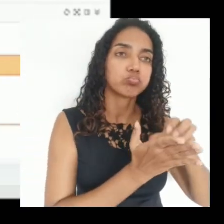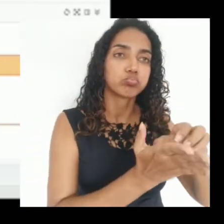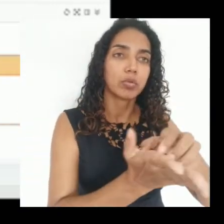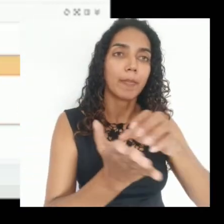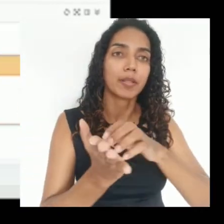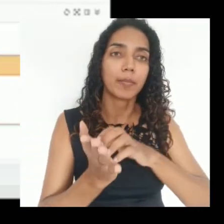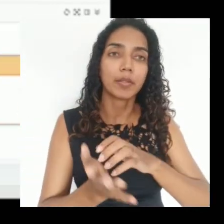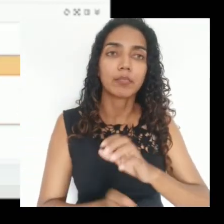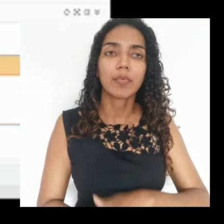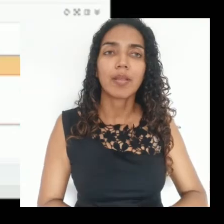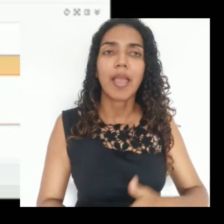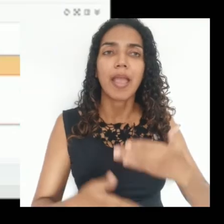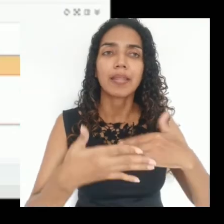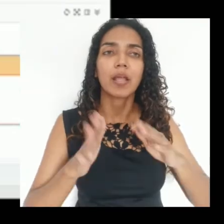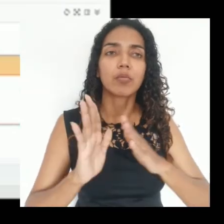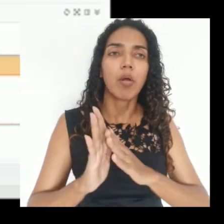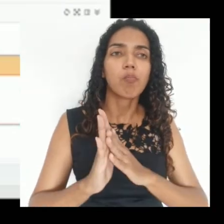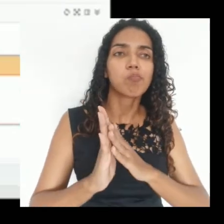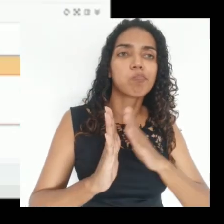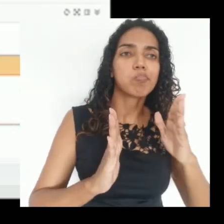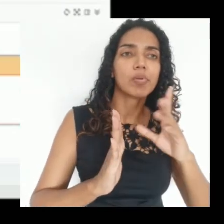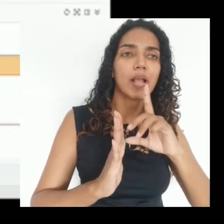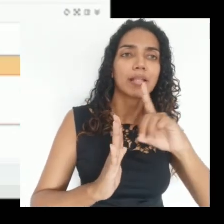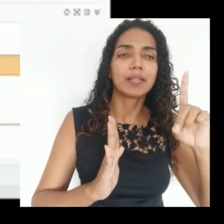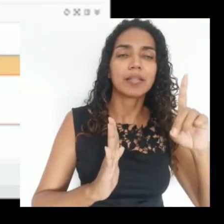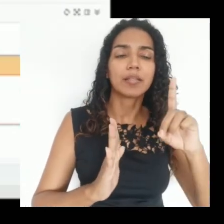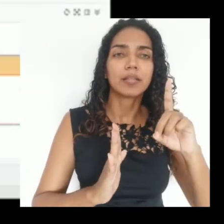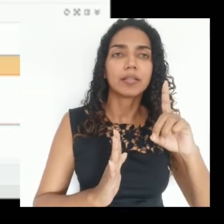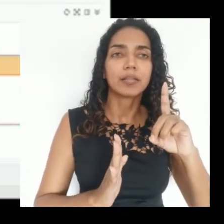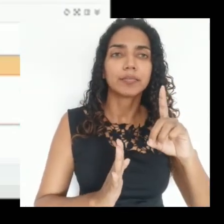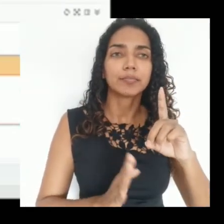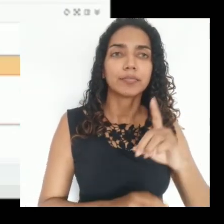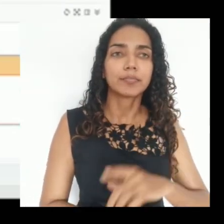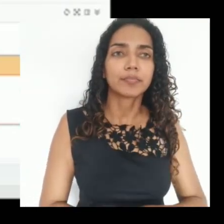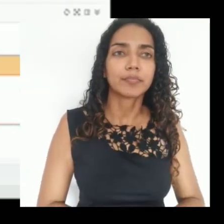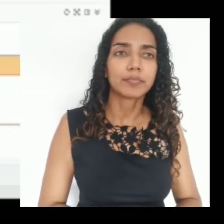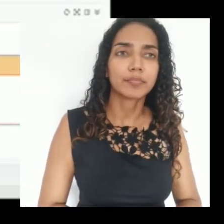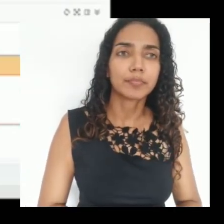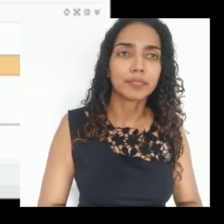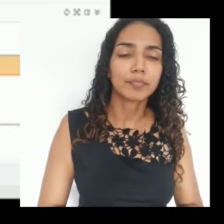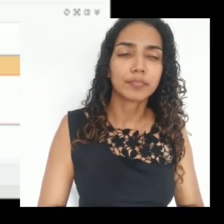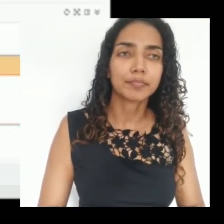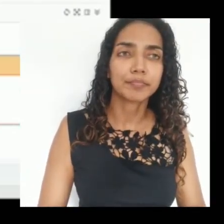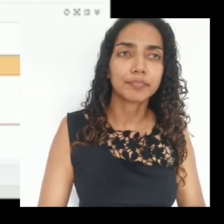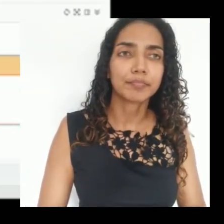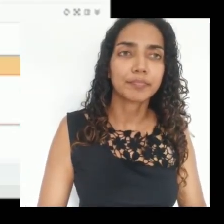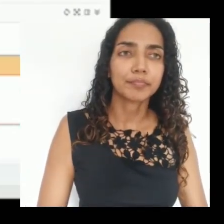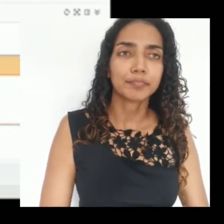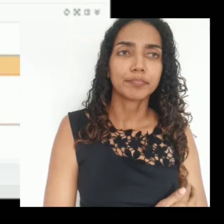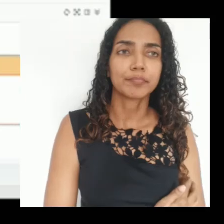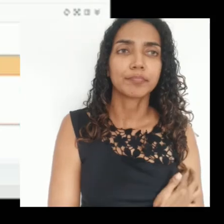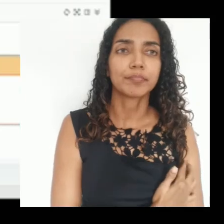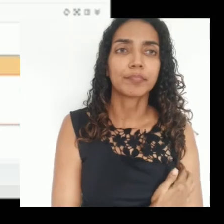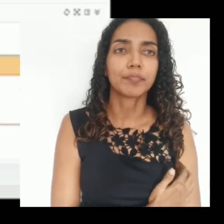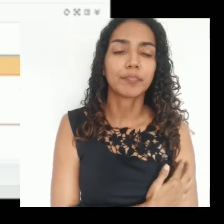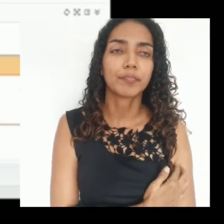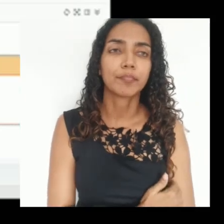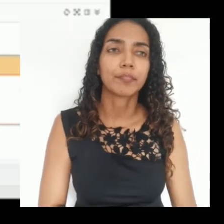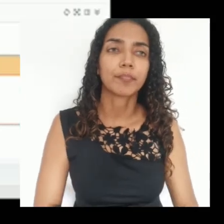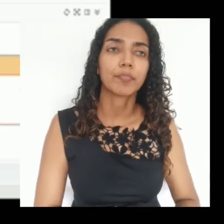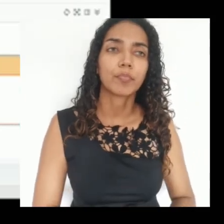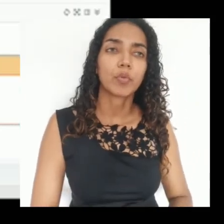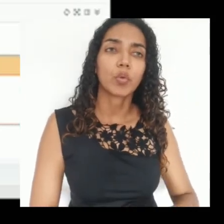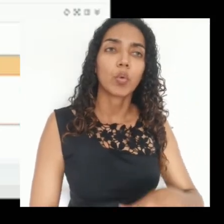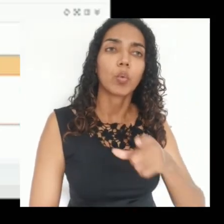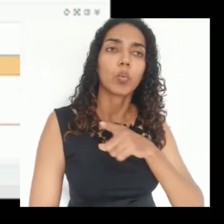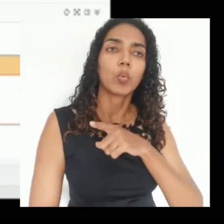aqui o departamento, de entidade fraca, justamente porque o ciclo de vida dela depende do ciclo